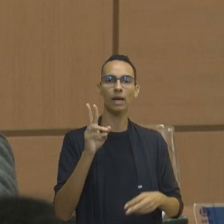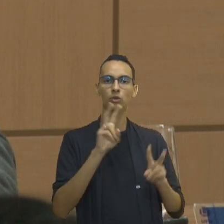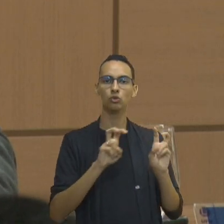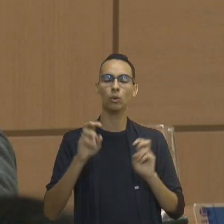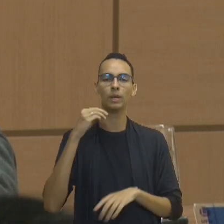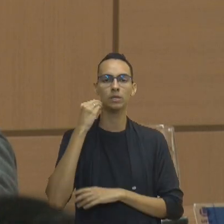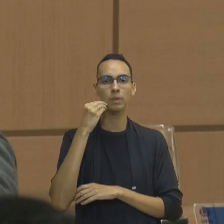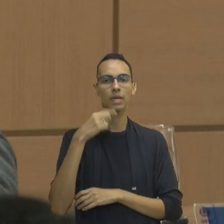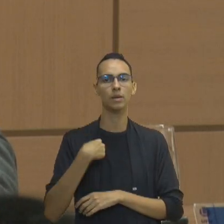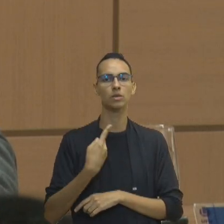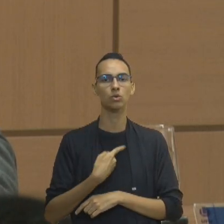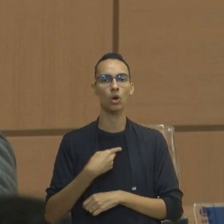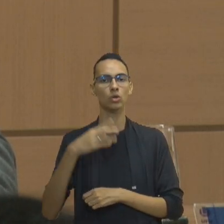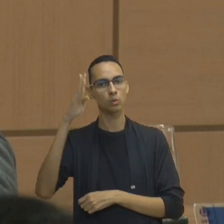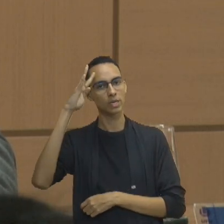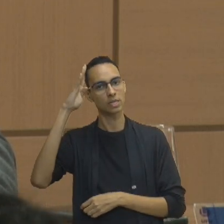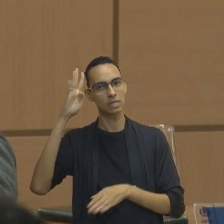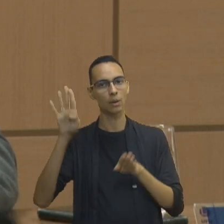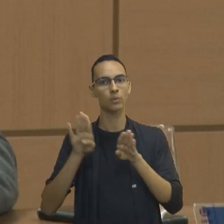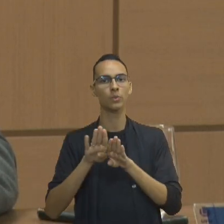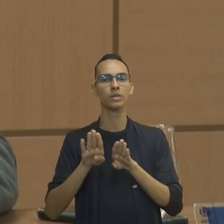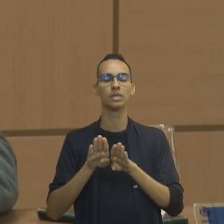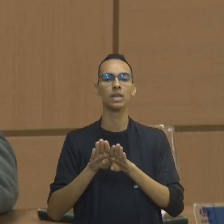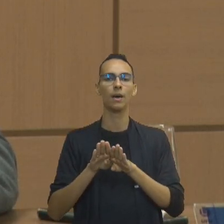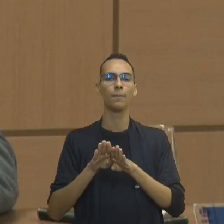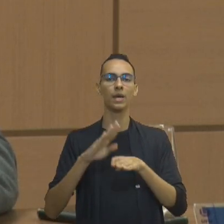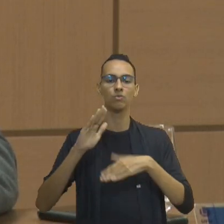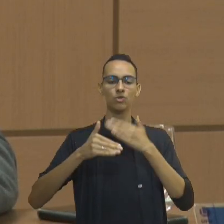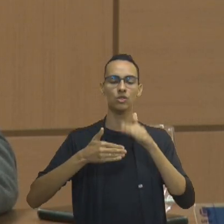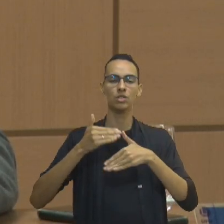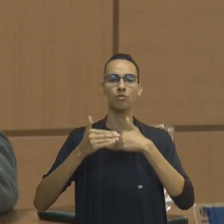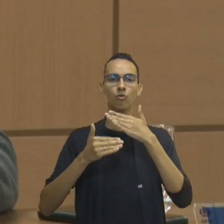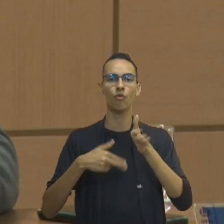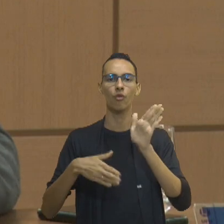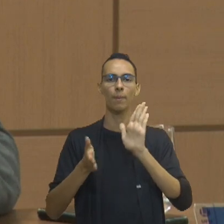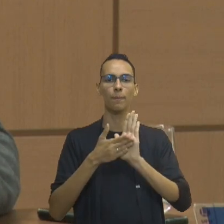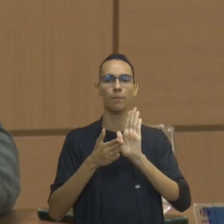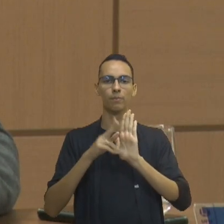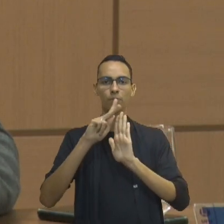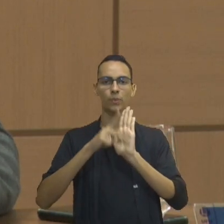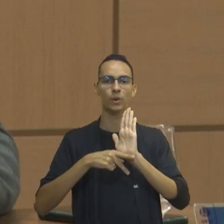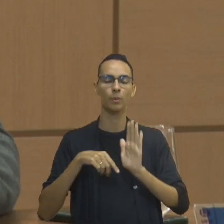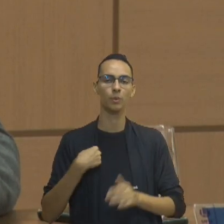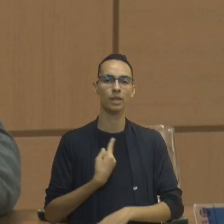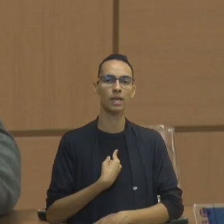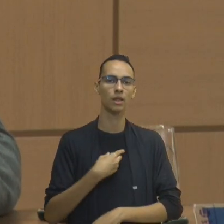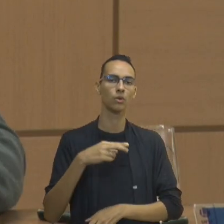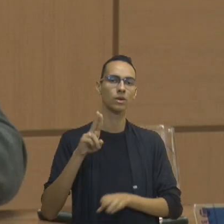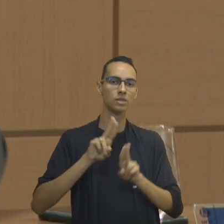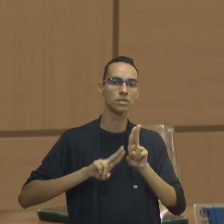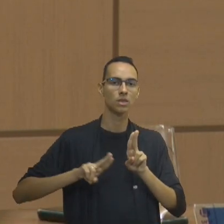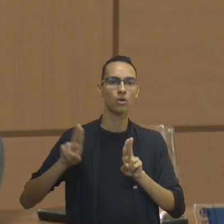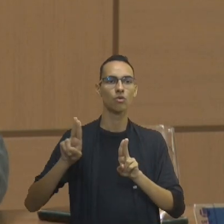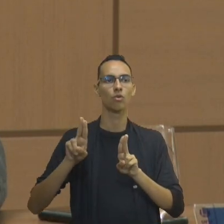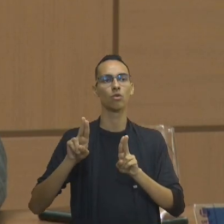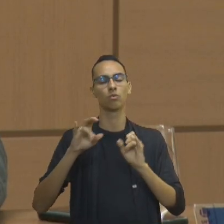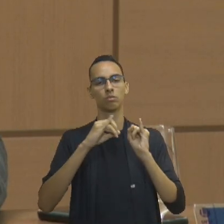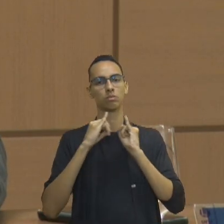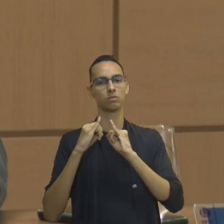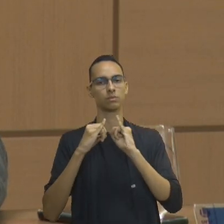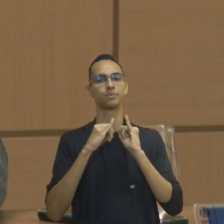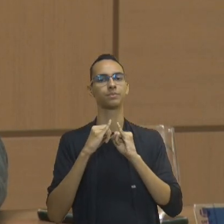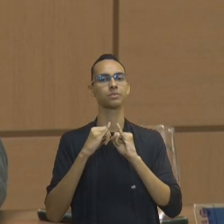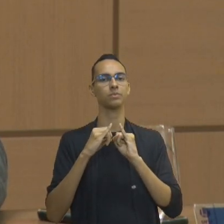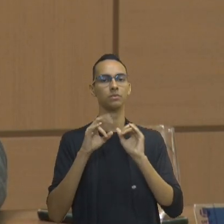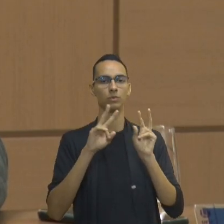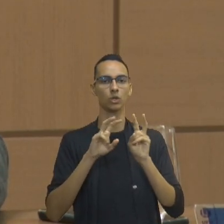pensamos em desenvolver também um modelo próprio nosso, a partir da nossa realidade, que dê conta, a partir da diversidade das dezenas de unidades